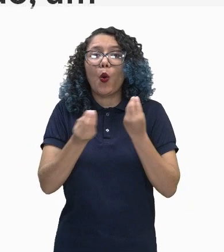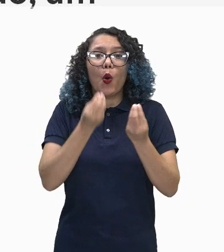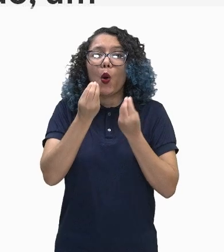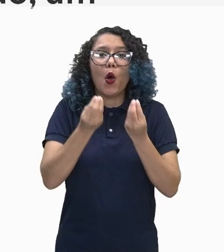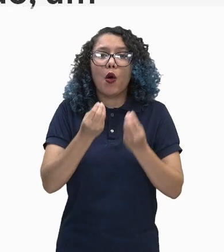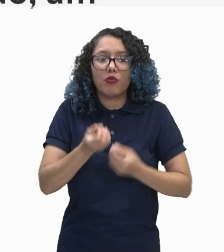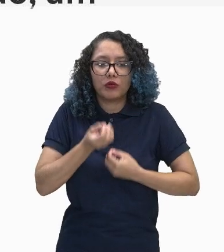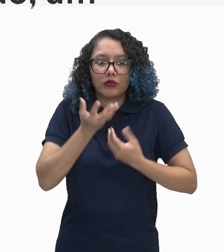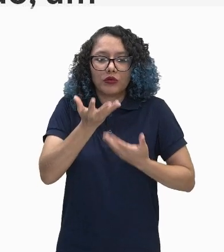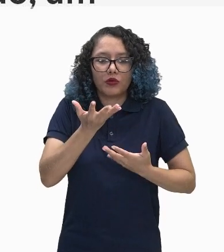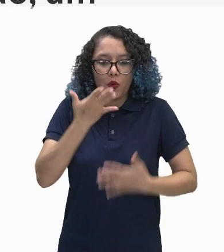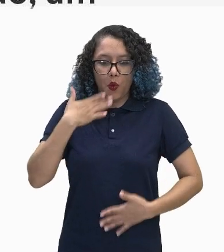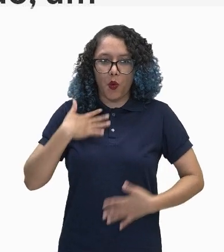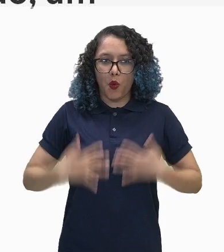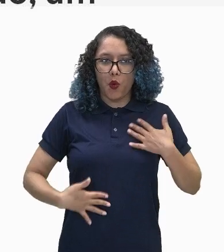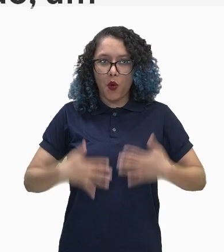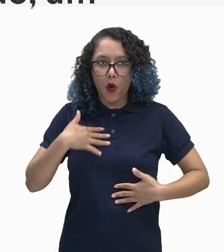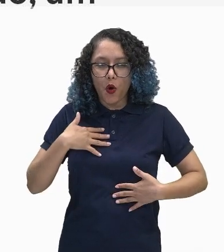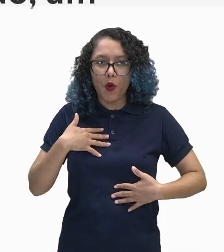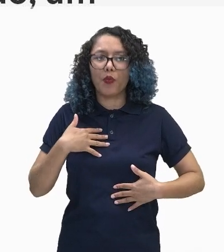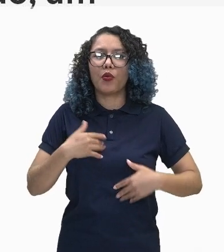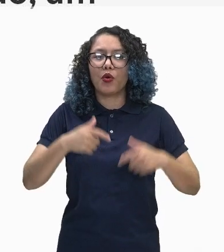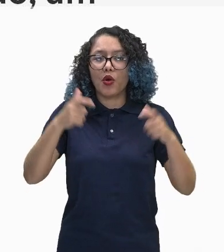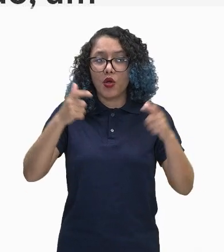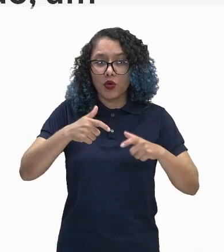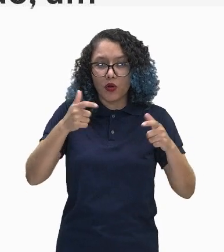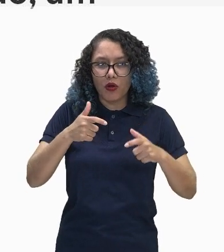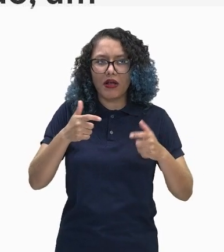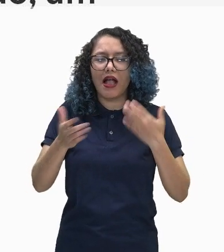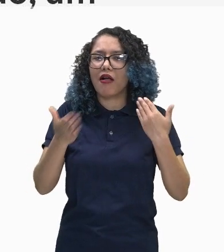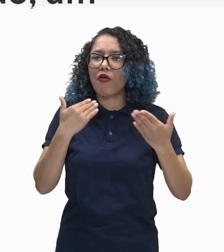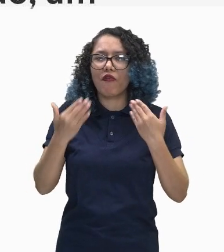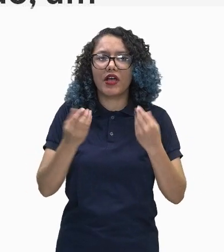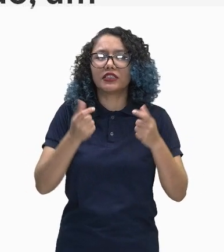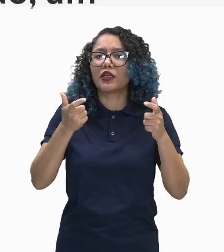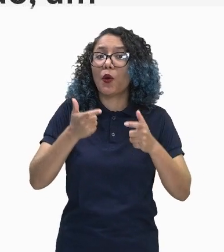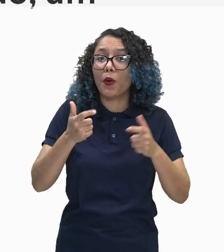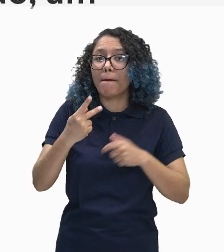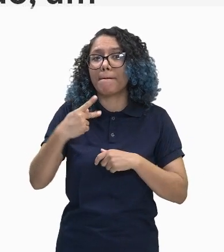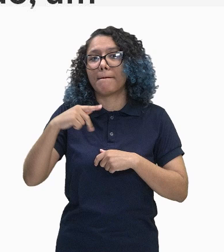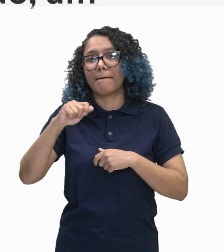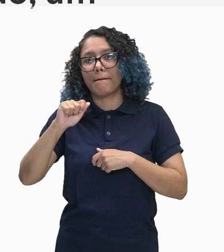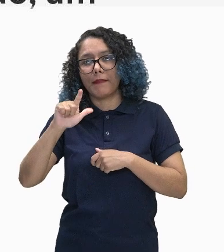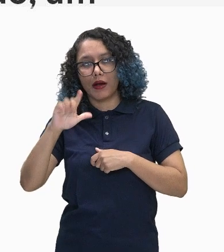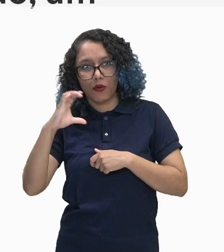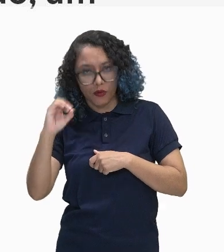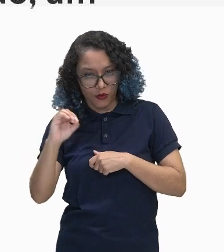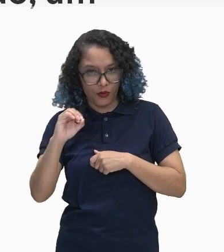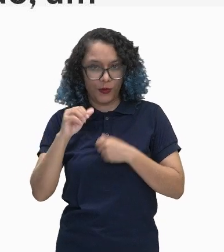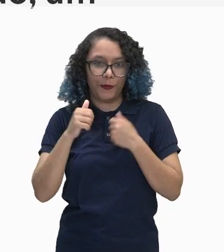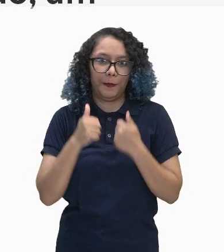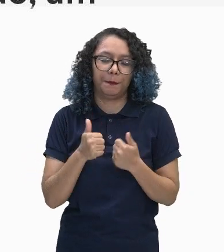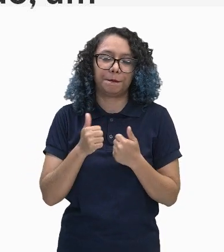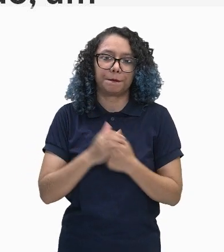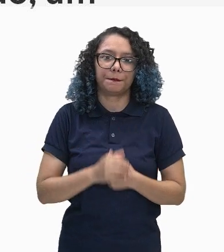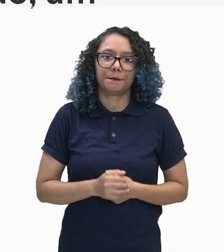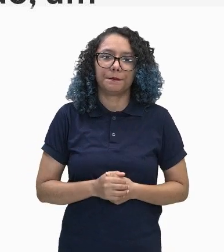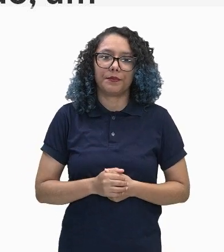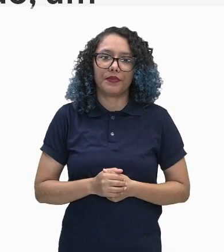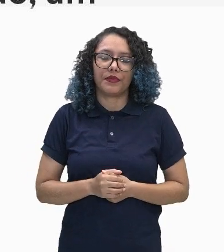o palco é o lugar onde essa conversa acontece. Então, dentro do que foi